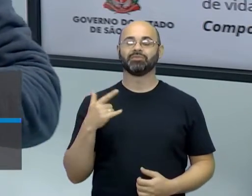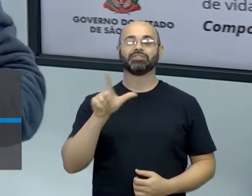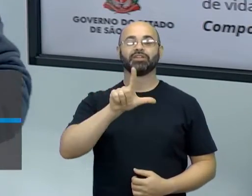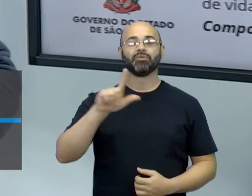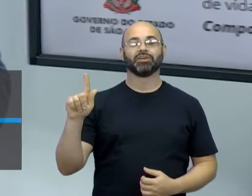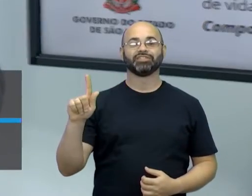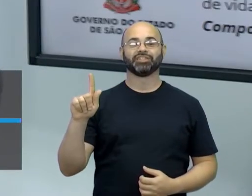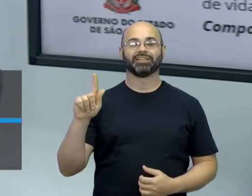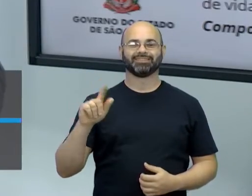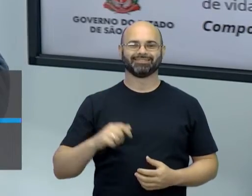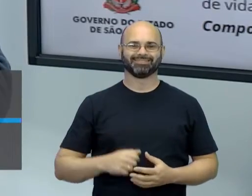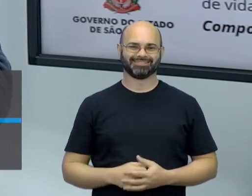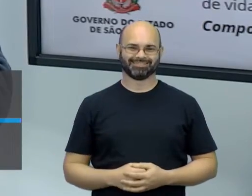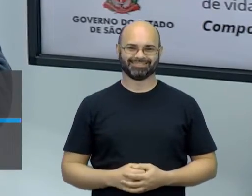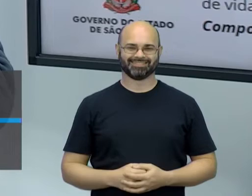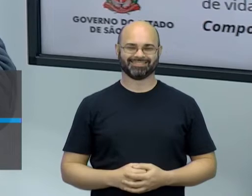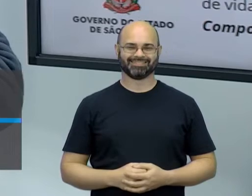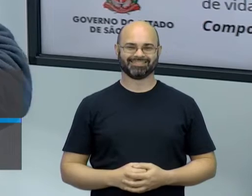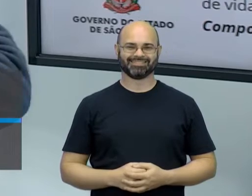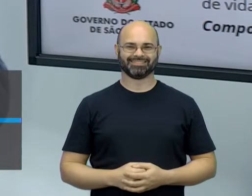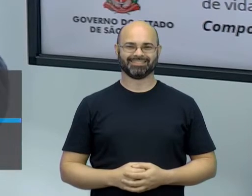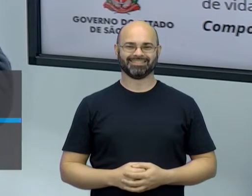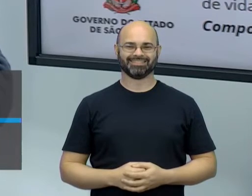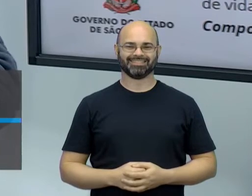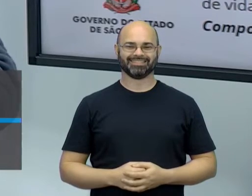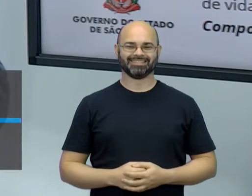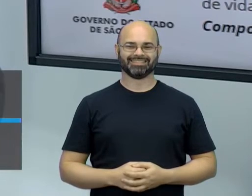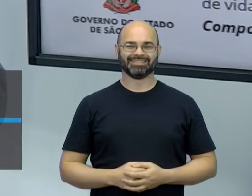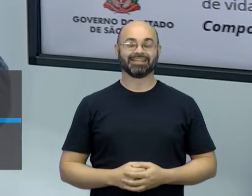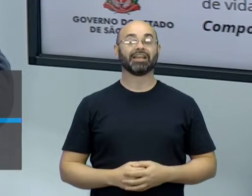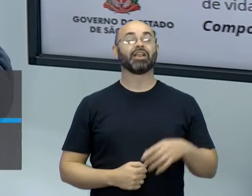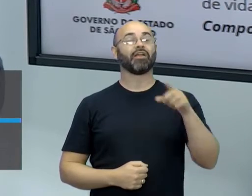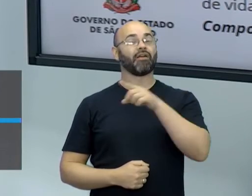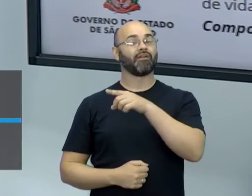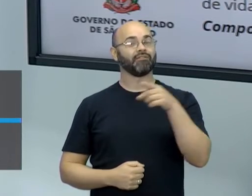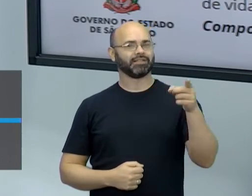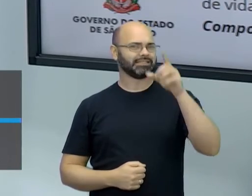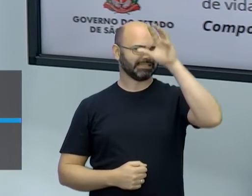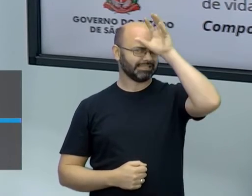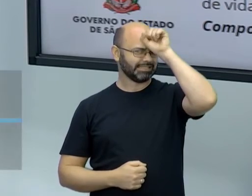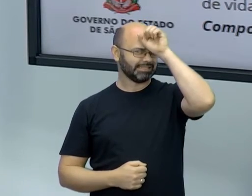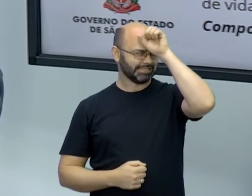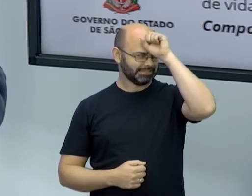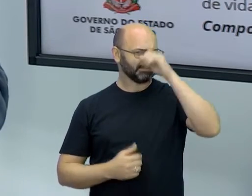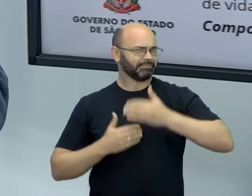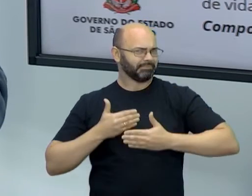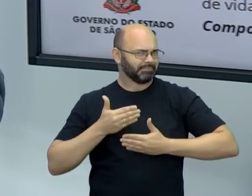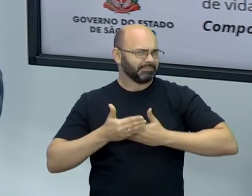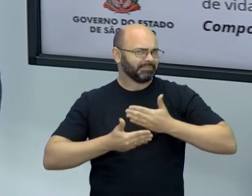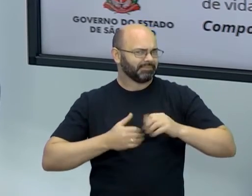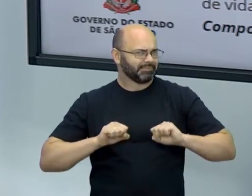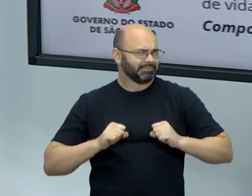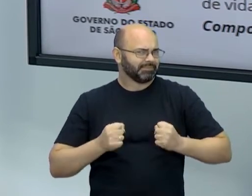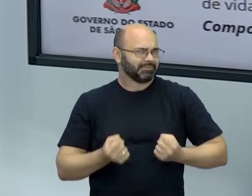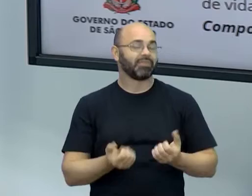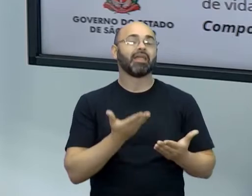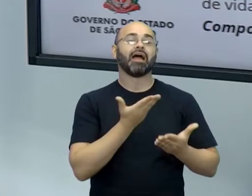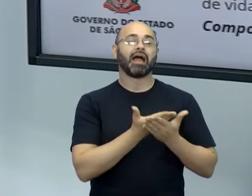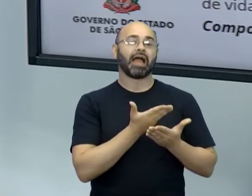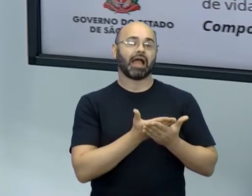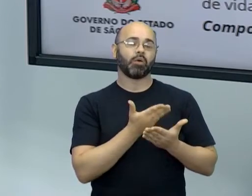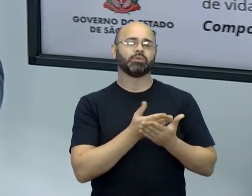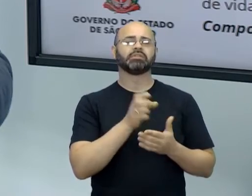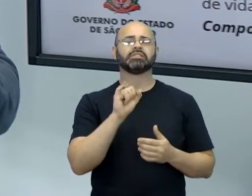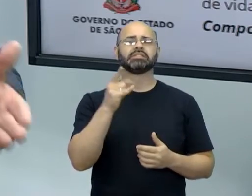é preciso aí que você já comece aí a se embrenhar, pegar aí as nossas aulas e tal. Se você